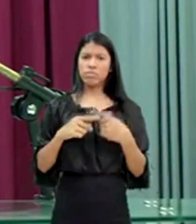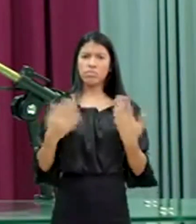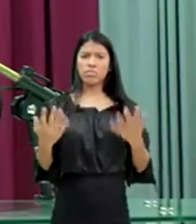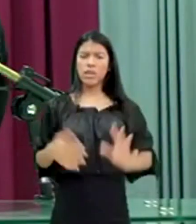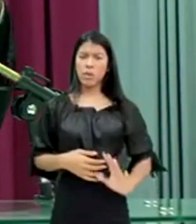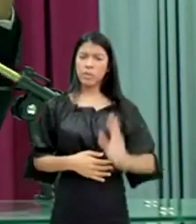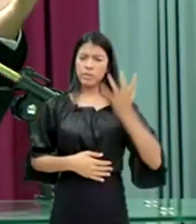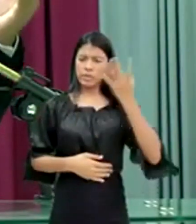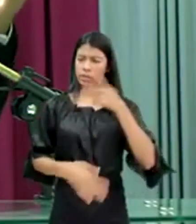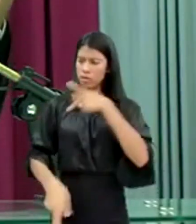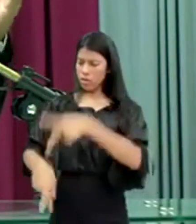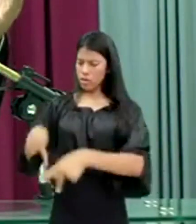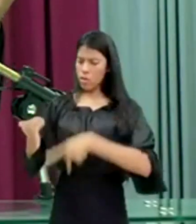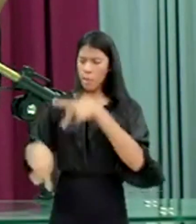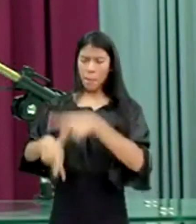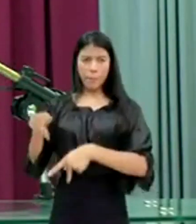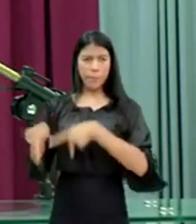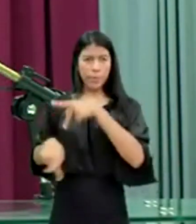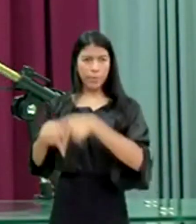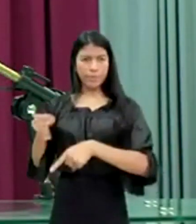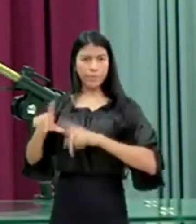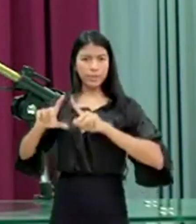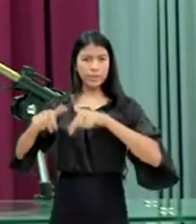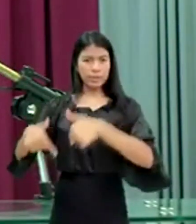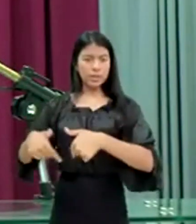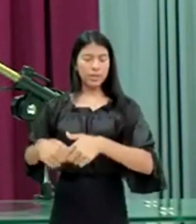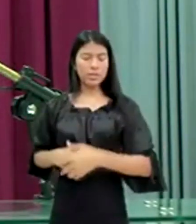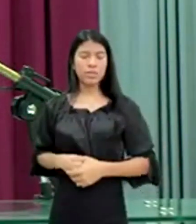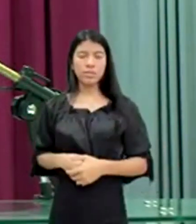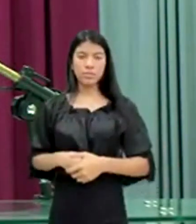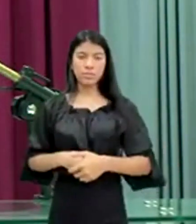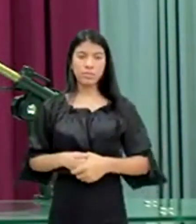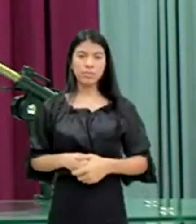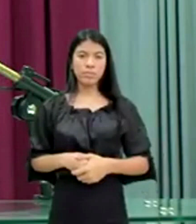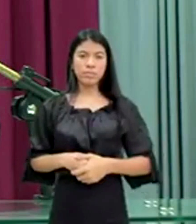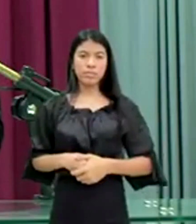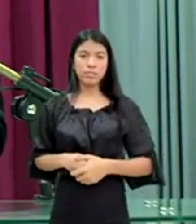aquela multidão que ouviu aqueles 10 espias?